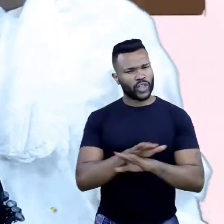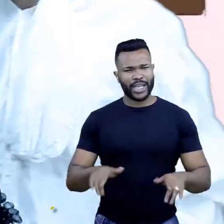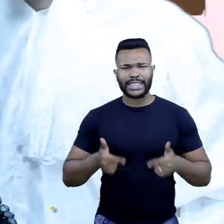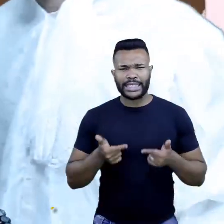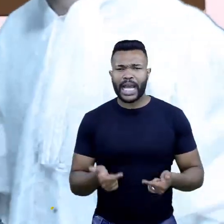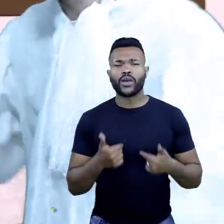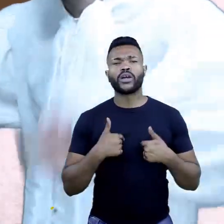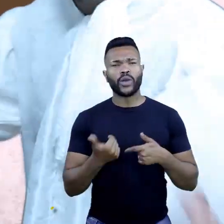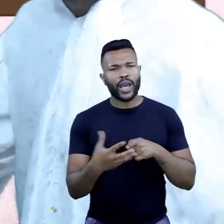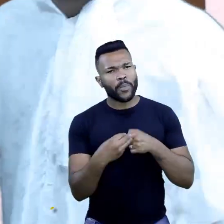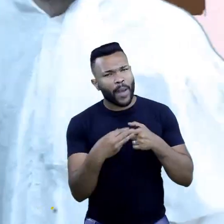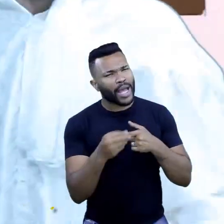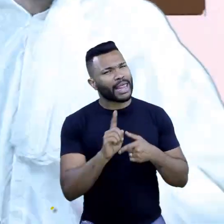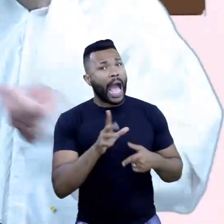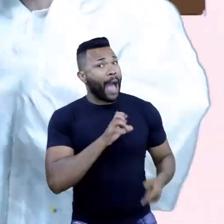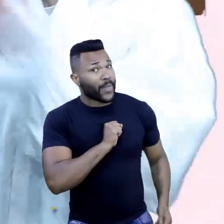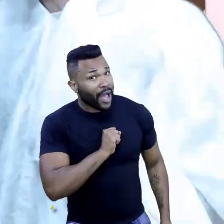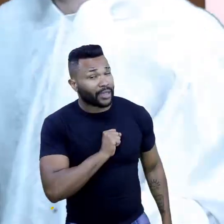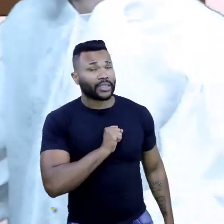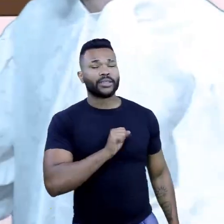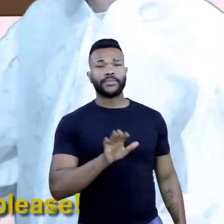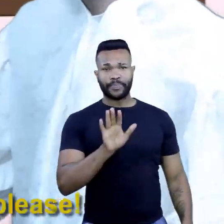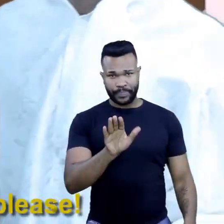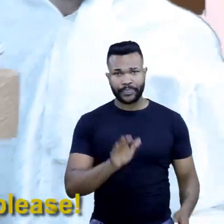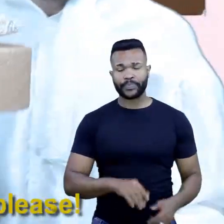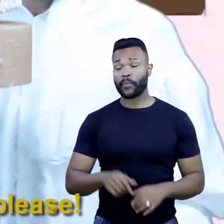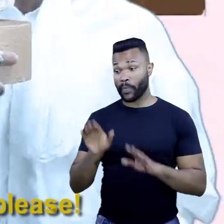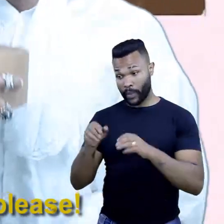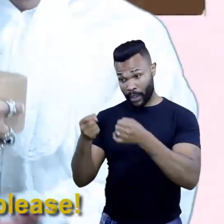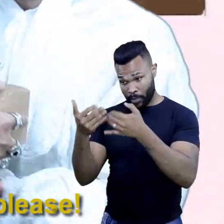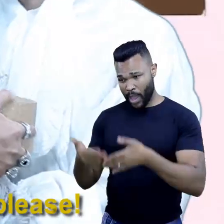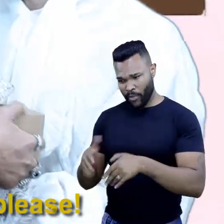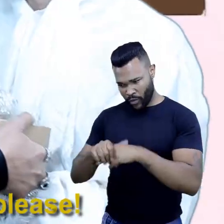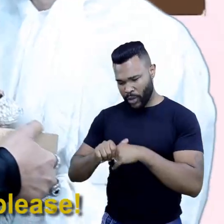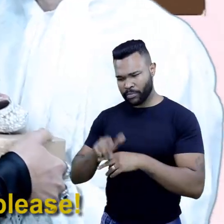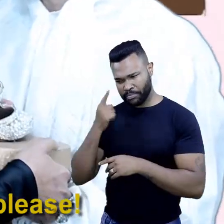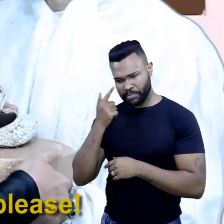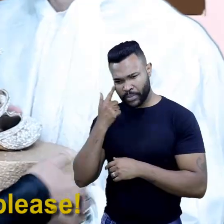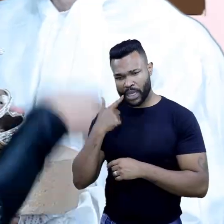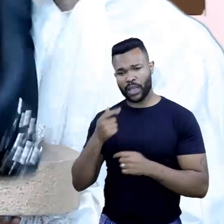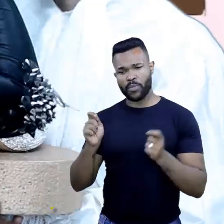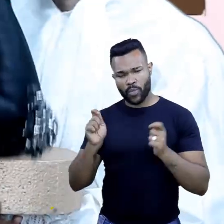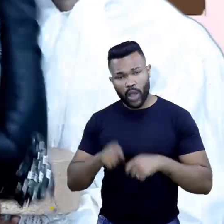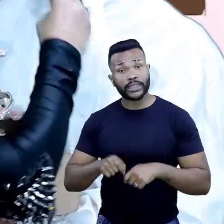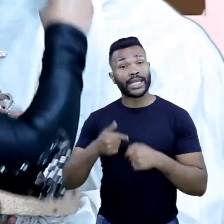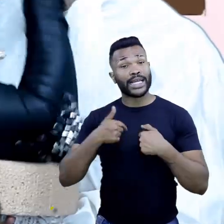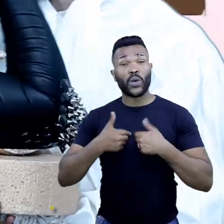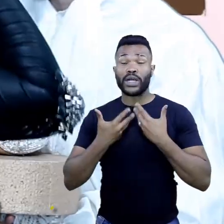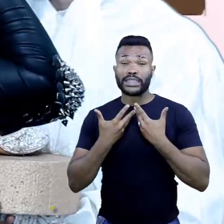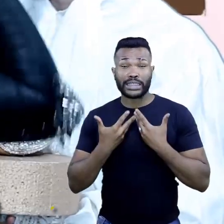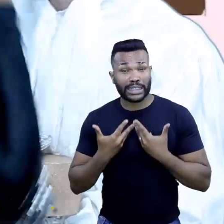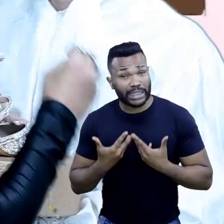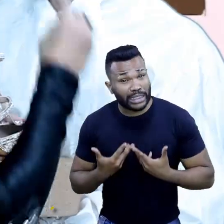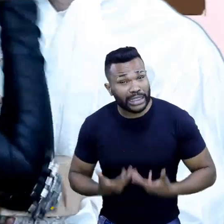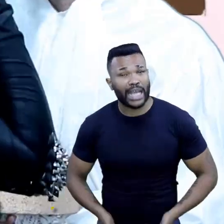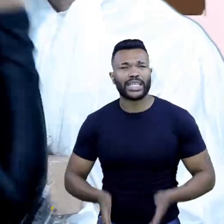chega. Saco, eu quero minha mamada, minha amada. Vossa Alteza, segura aqui pra mim, por favor. Vossa